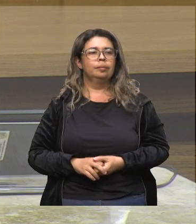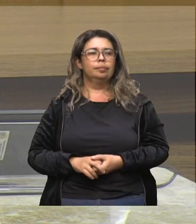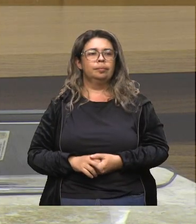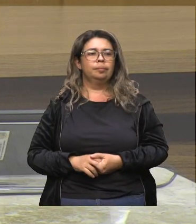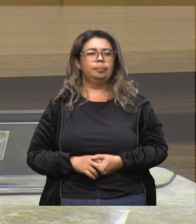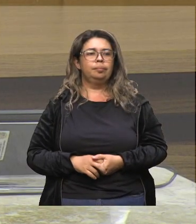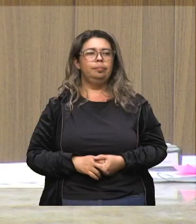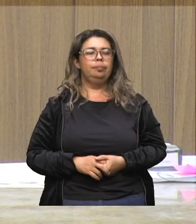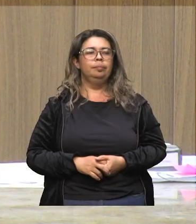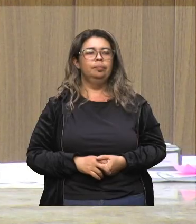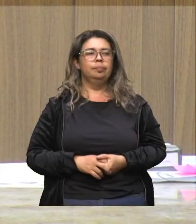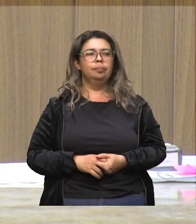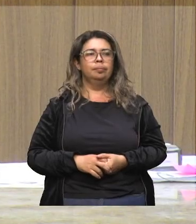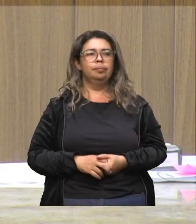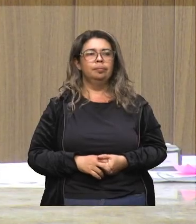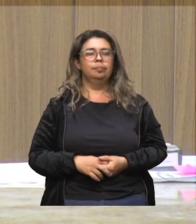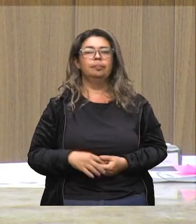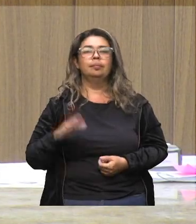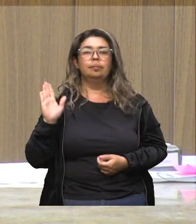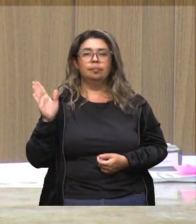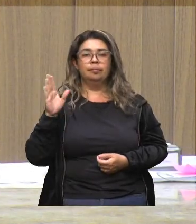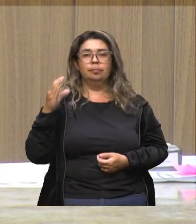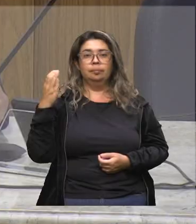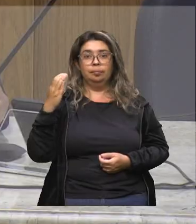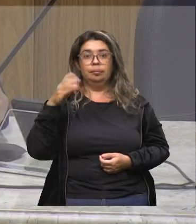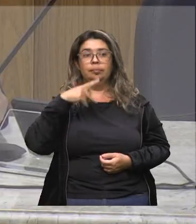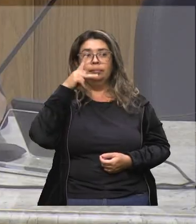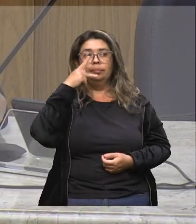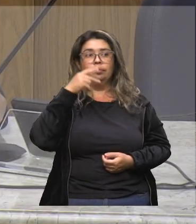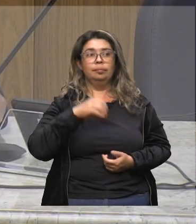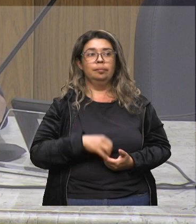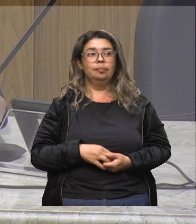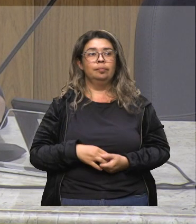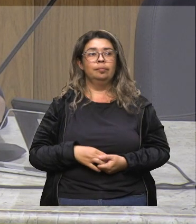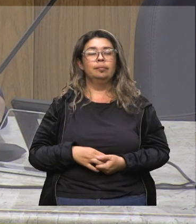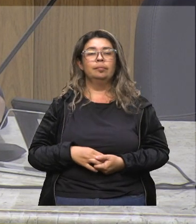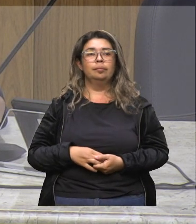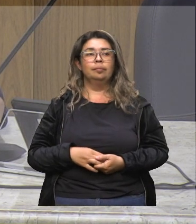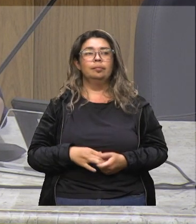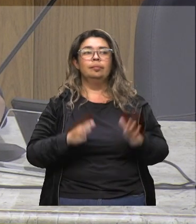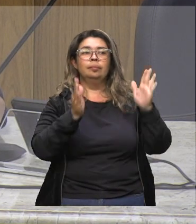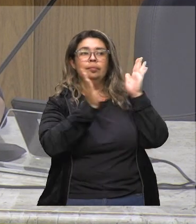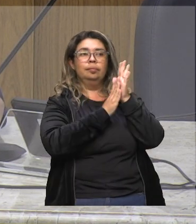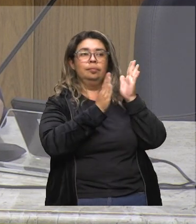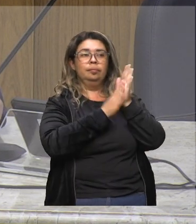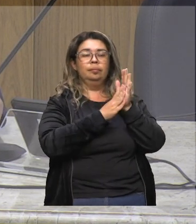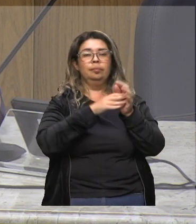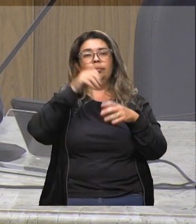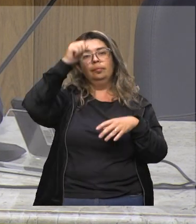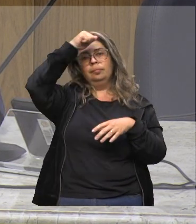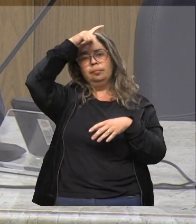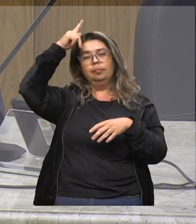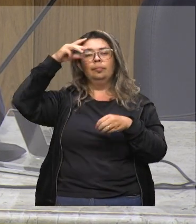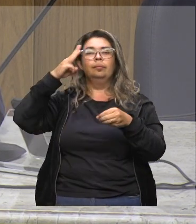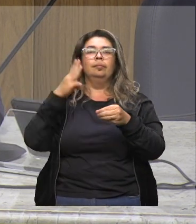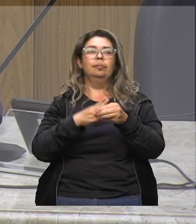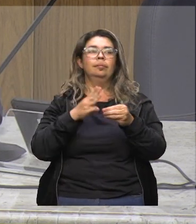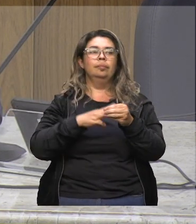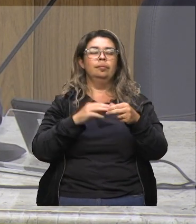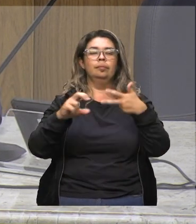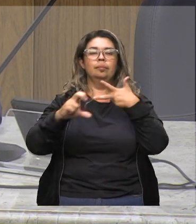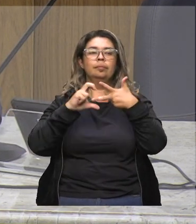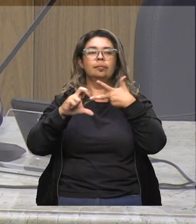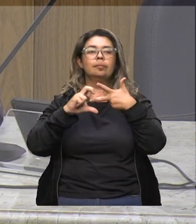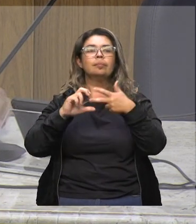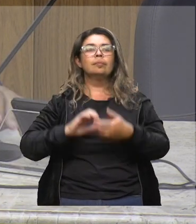até a tribuna, gostaria de deixar consignado aqui os meus parabéns ao prefeito municipal, a toda a equipe do Poder